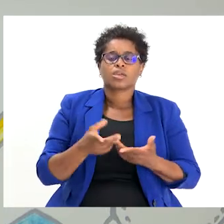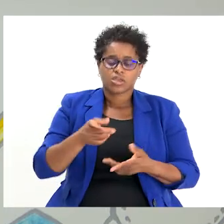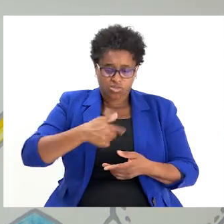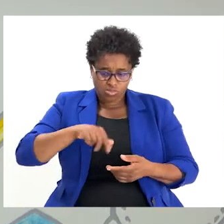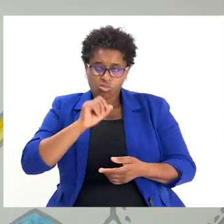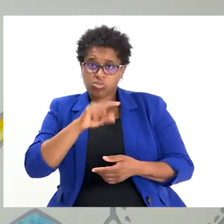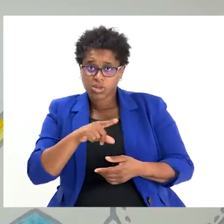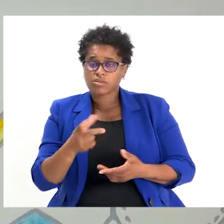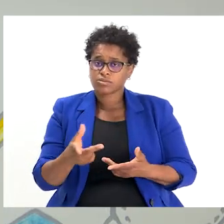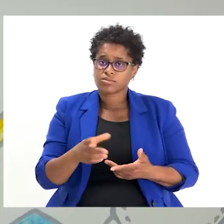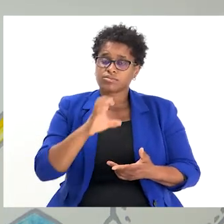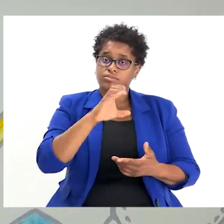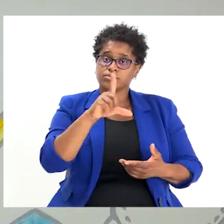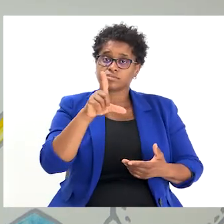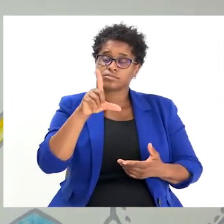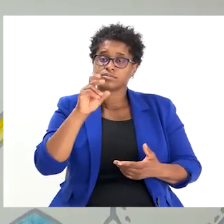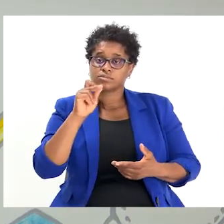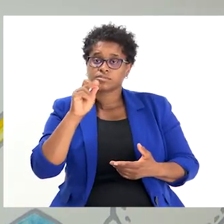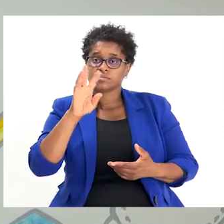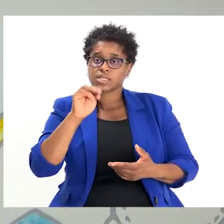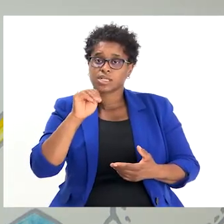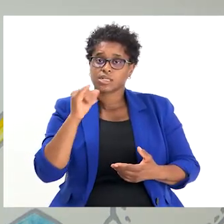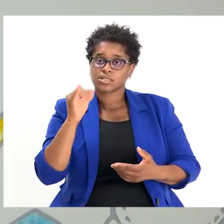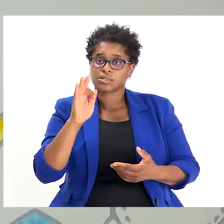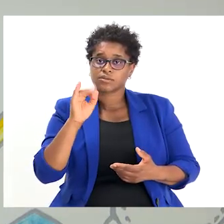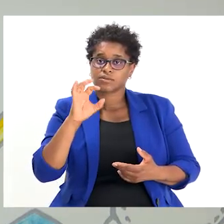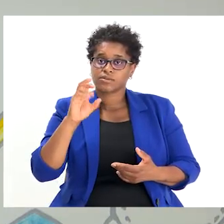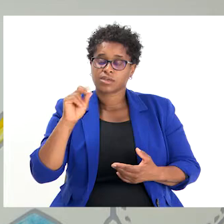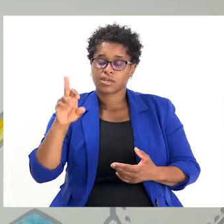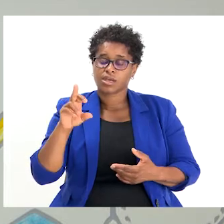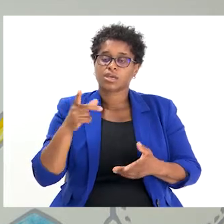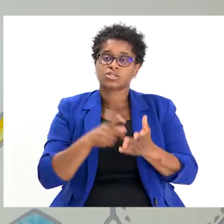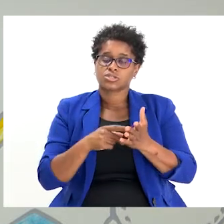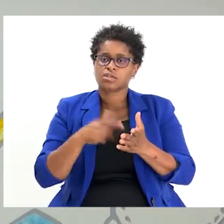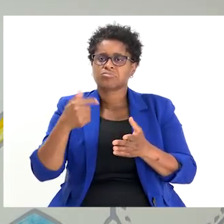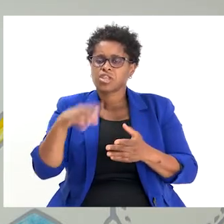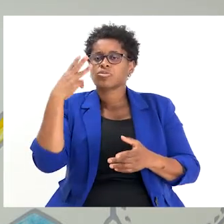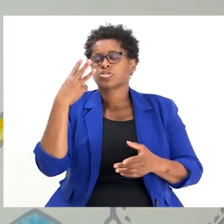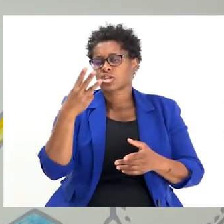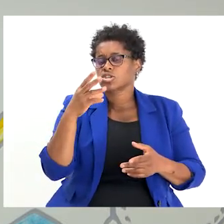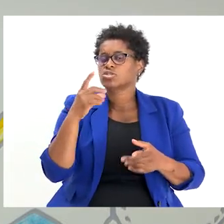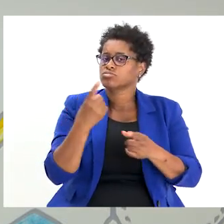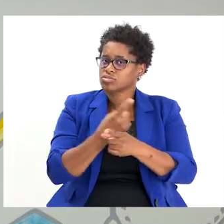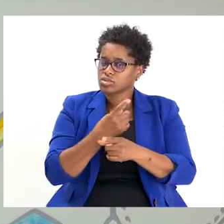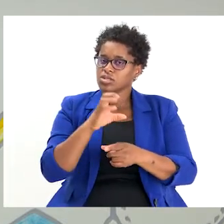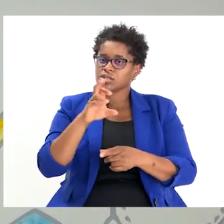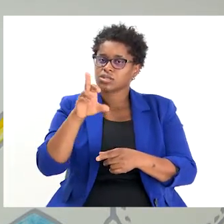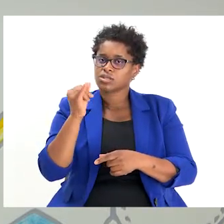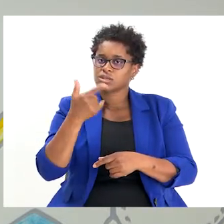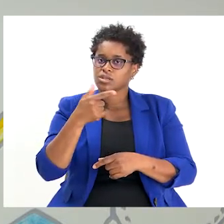classificar as necessidades. Nós temos 3 critérios para classificar uma